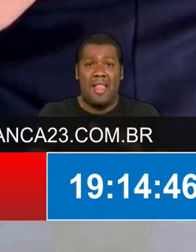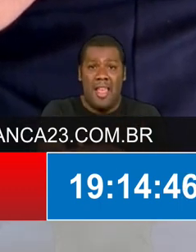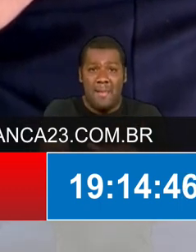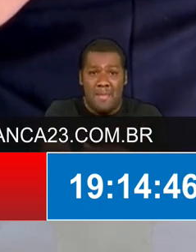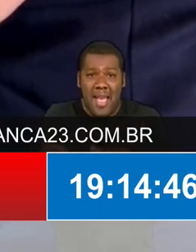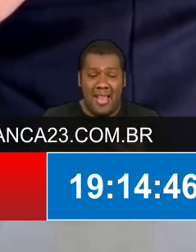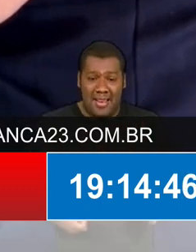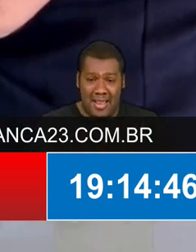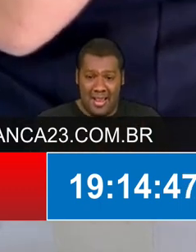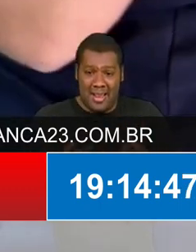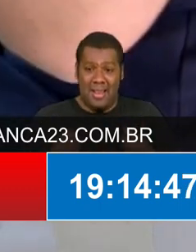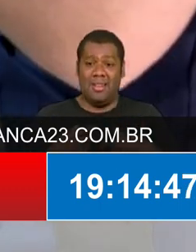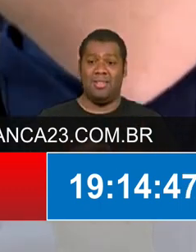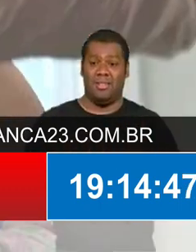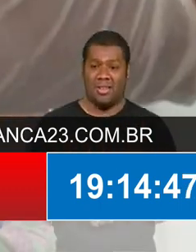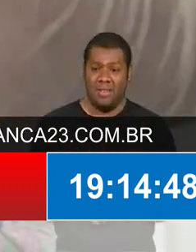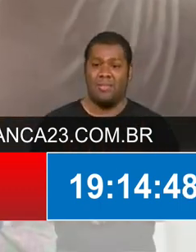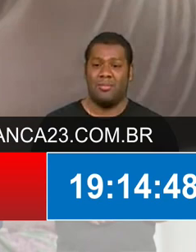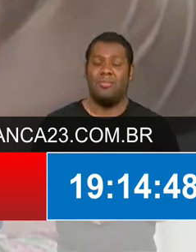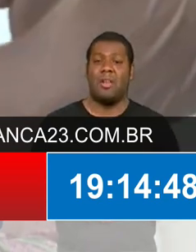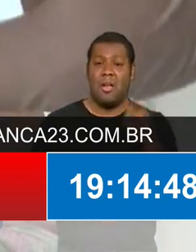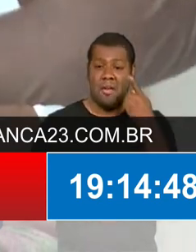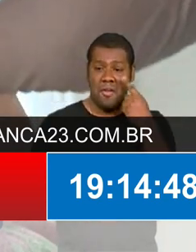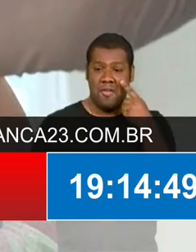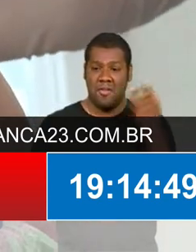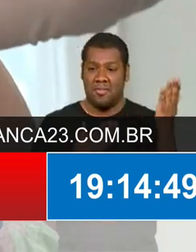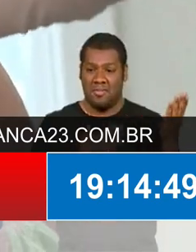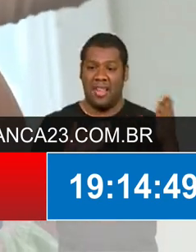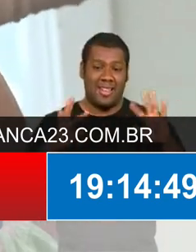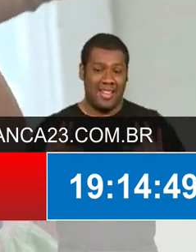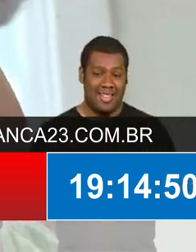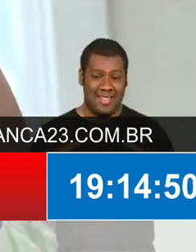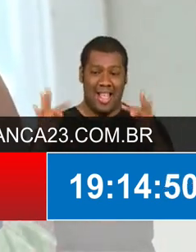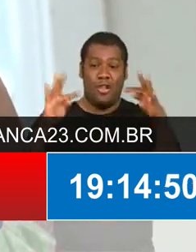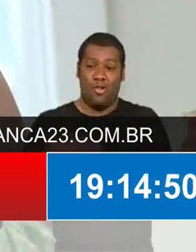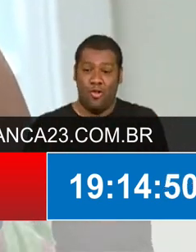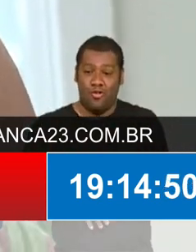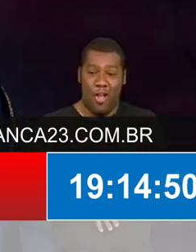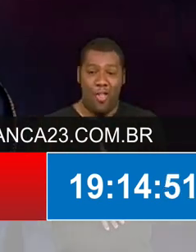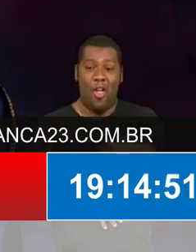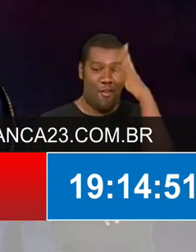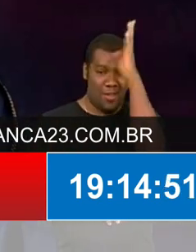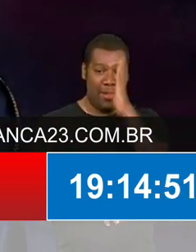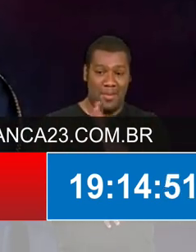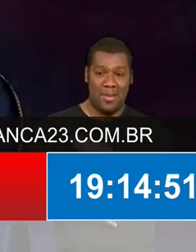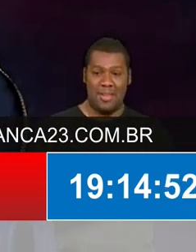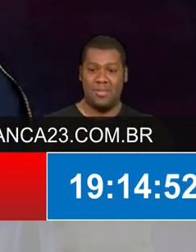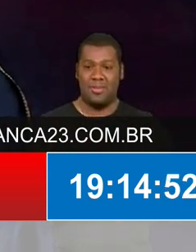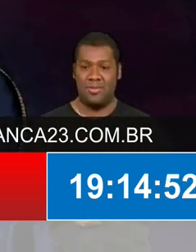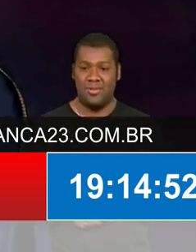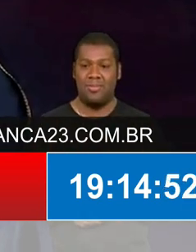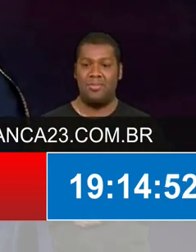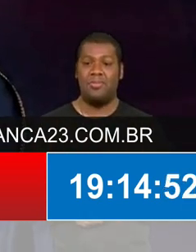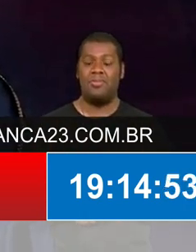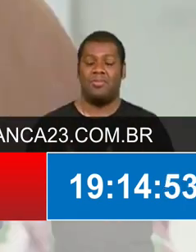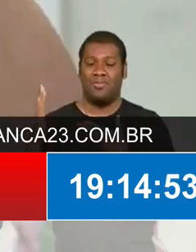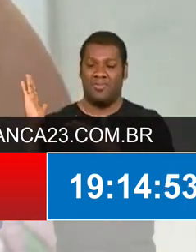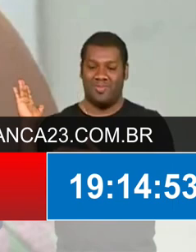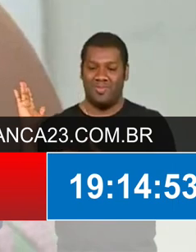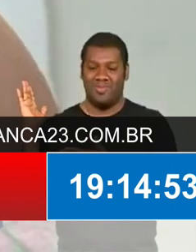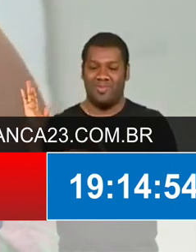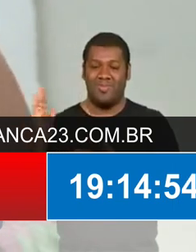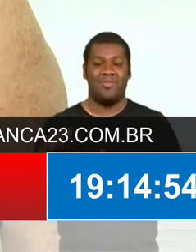de terapia fotodinâmica que está revolucionando a dermatologia no país. Basta essa queimadinha de laser